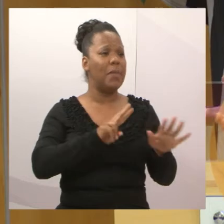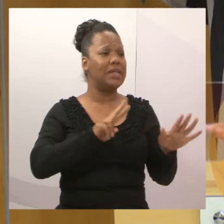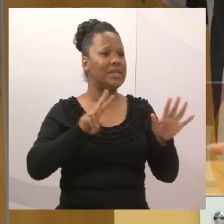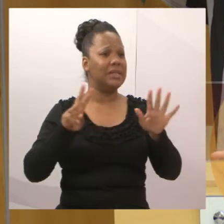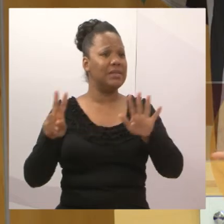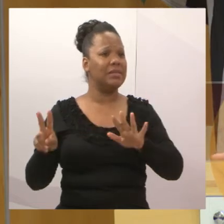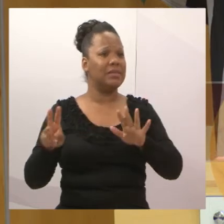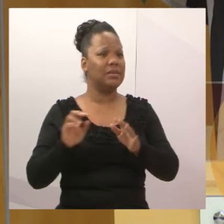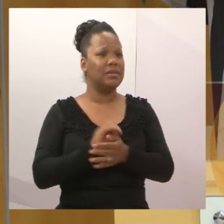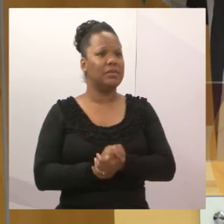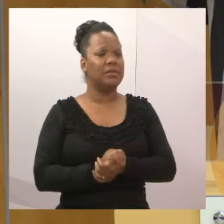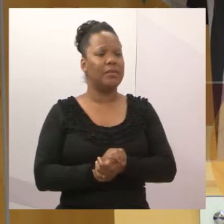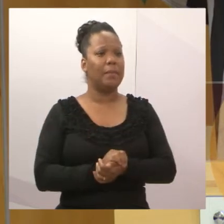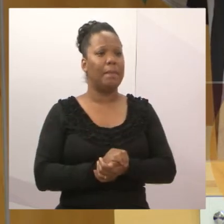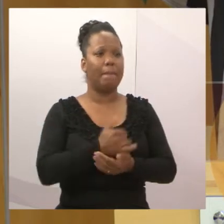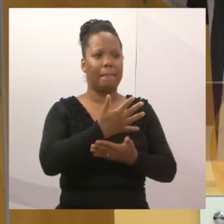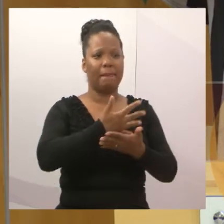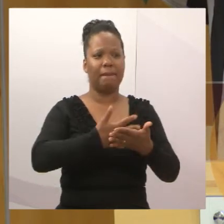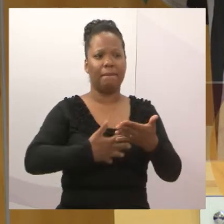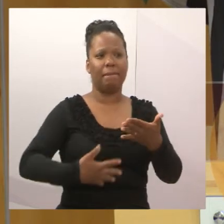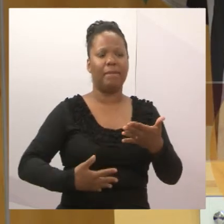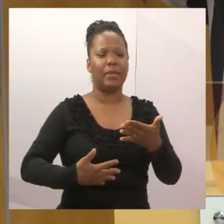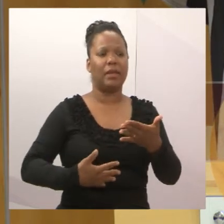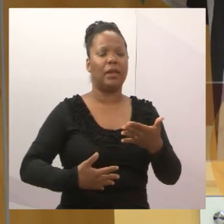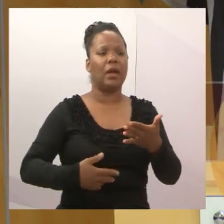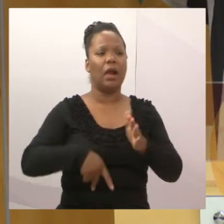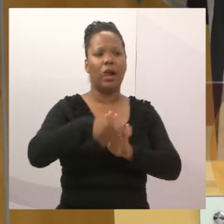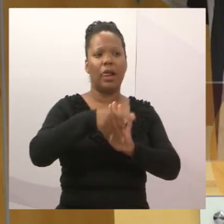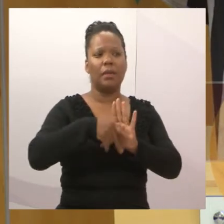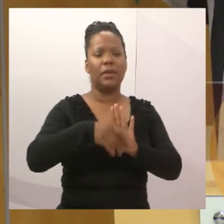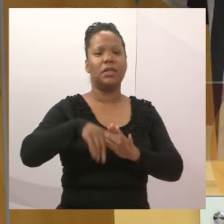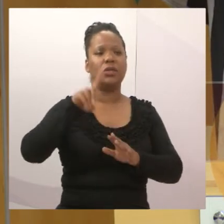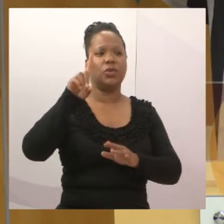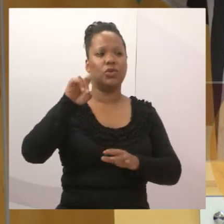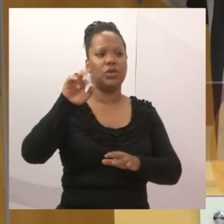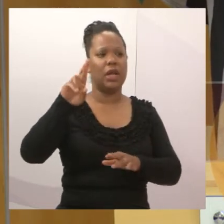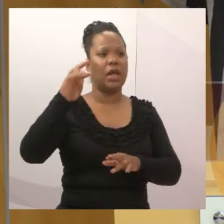semana fizeram um termo de ajuste de conduta para sair o plano diretor.